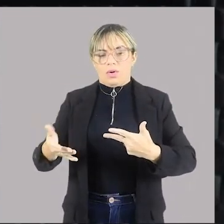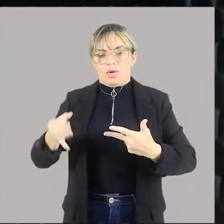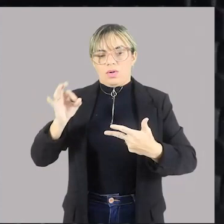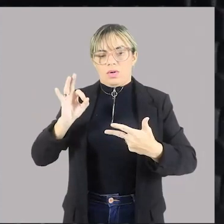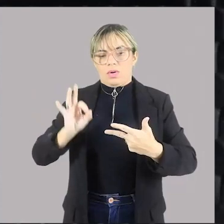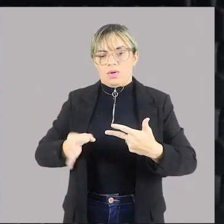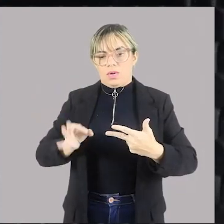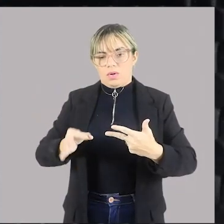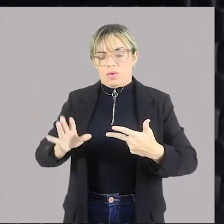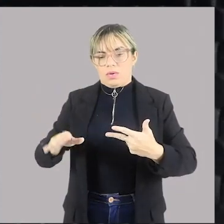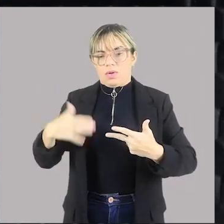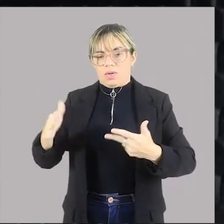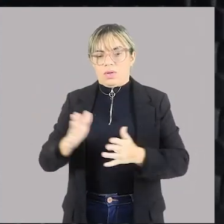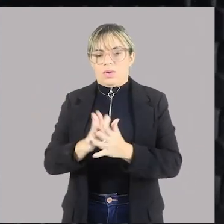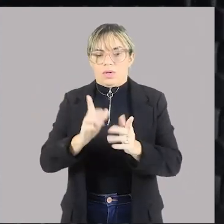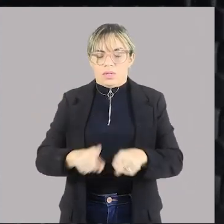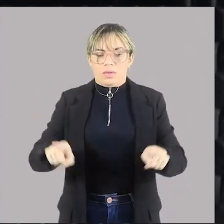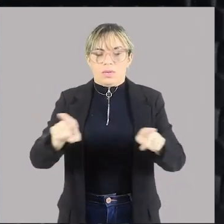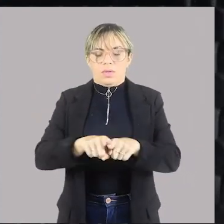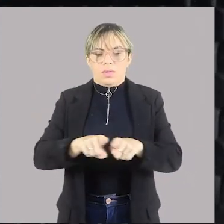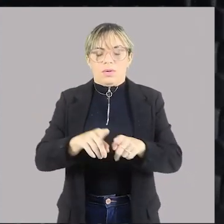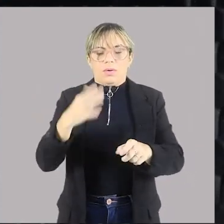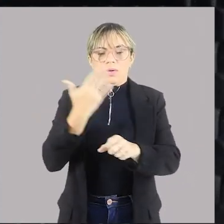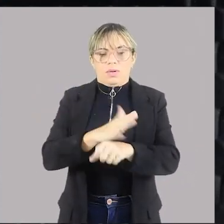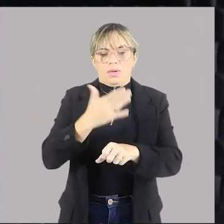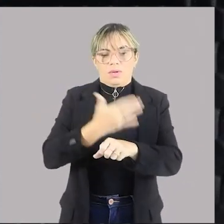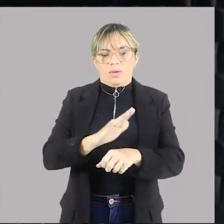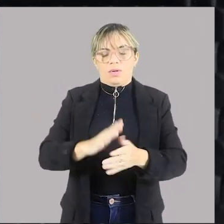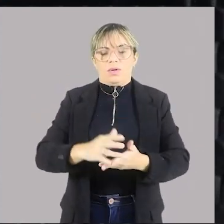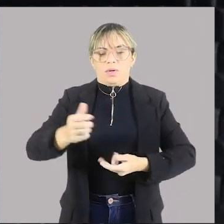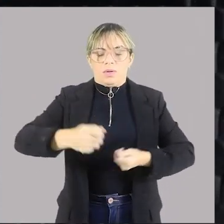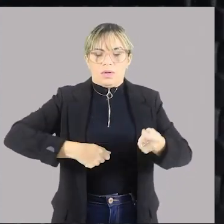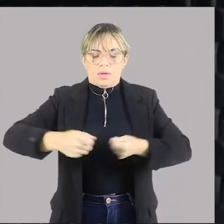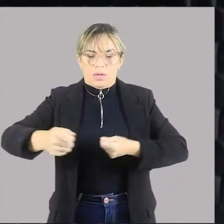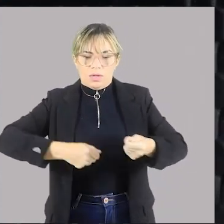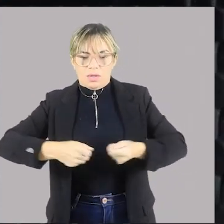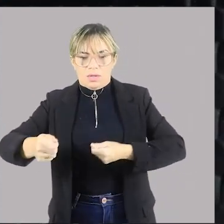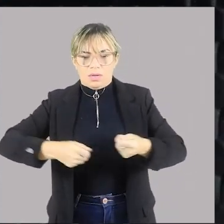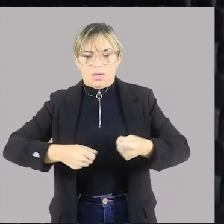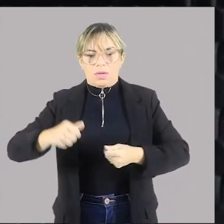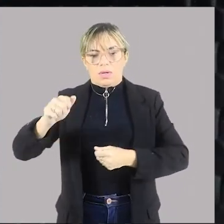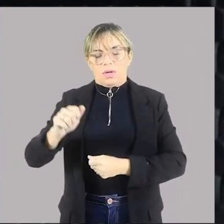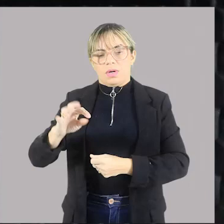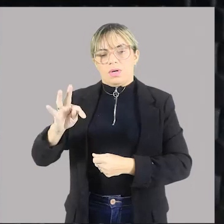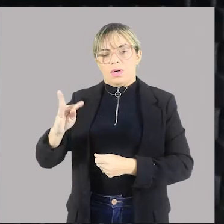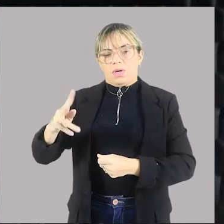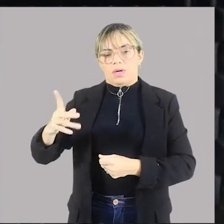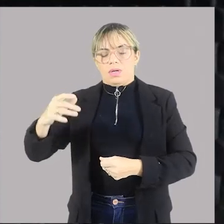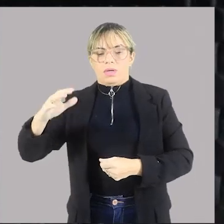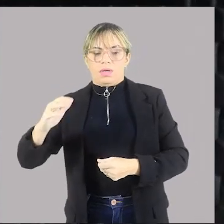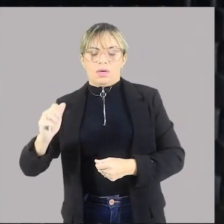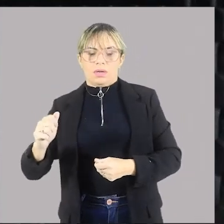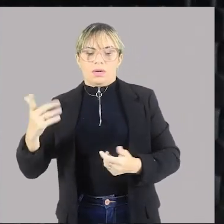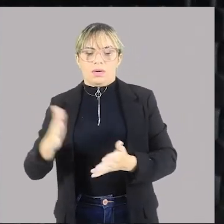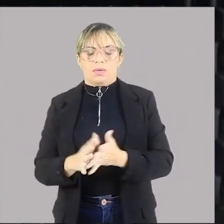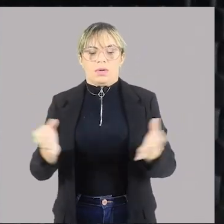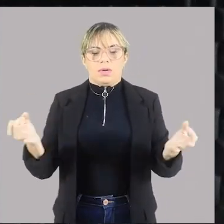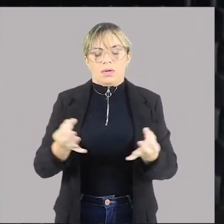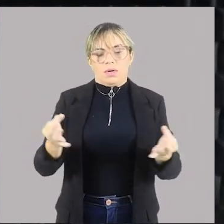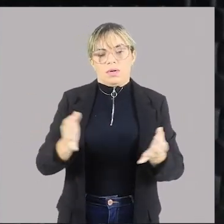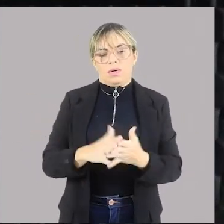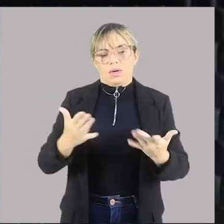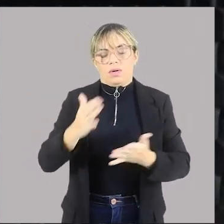Poder Jurisdicional também exercem a função administrativa de maneira atípica, perfeito? Quando, por exemplo,